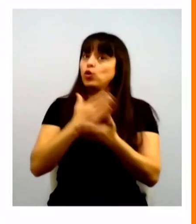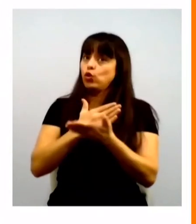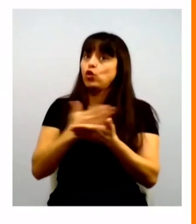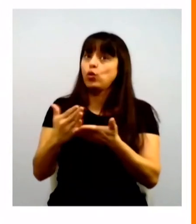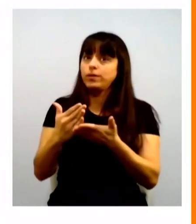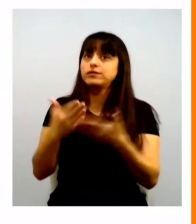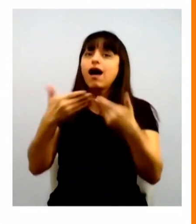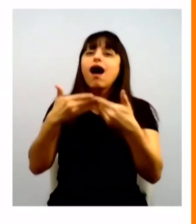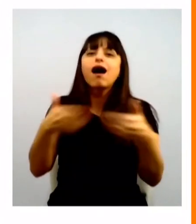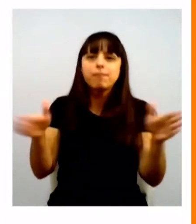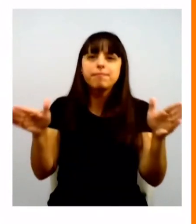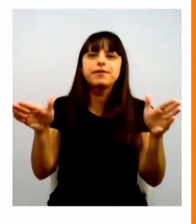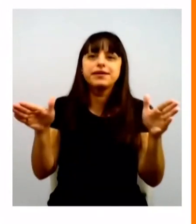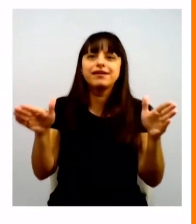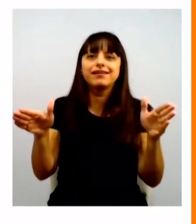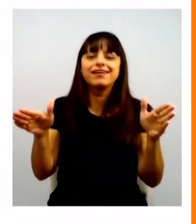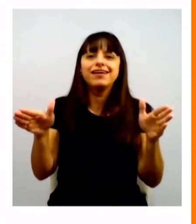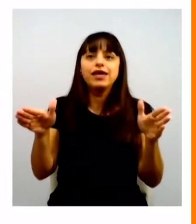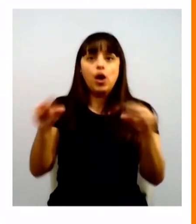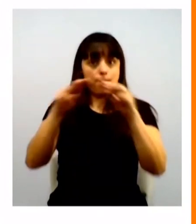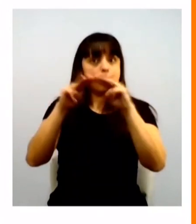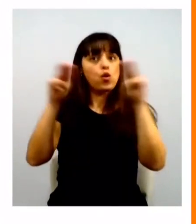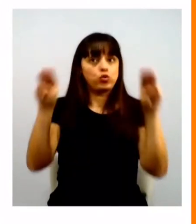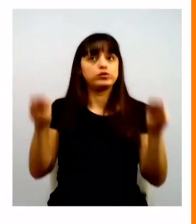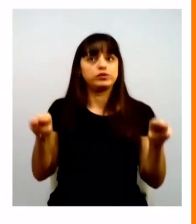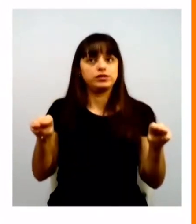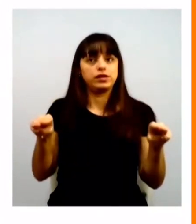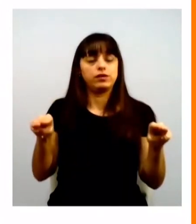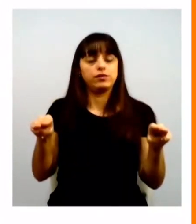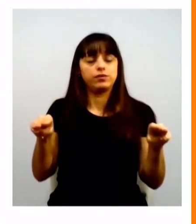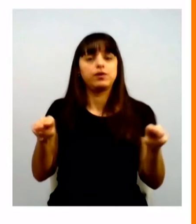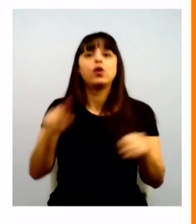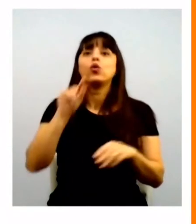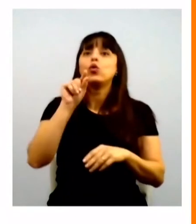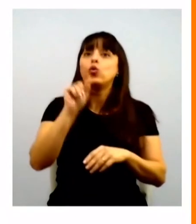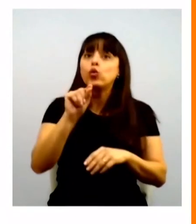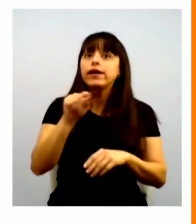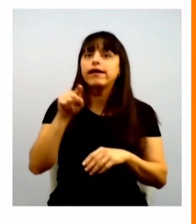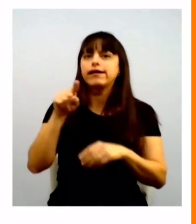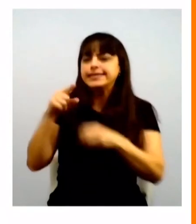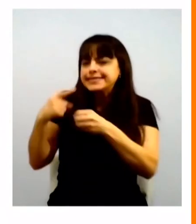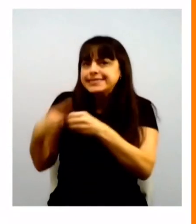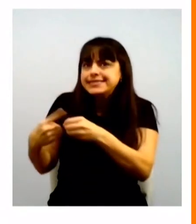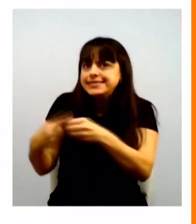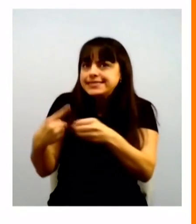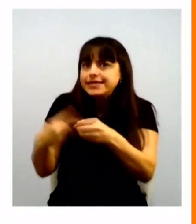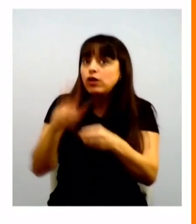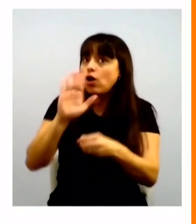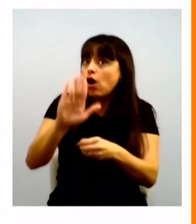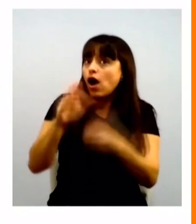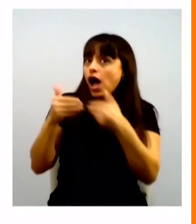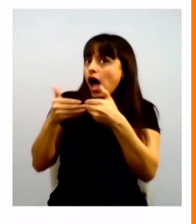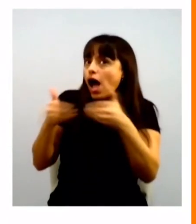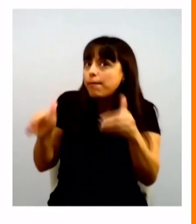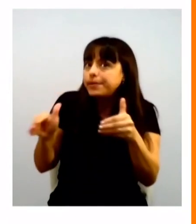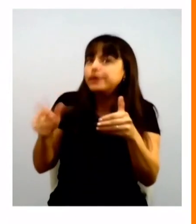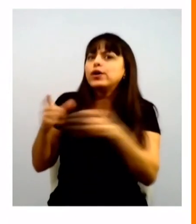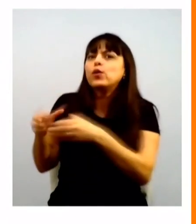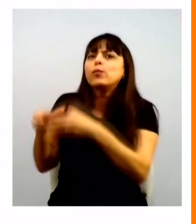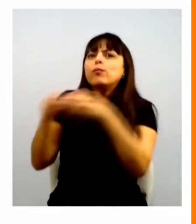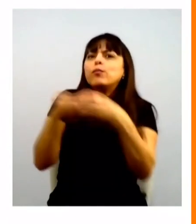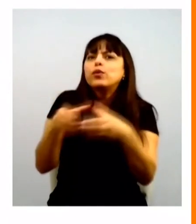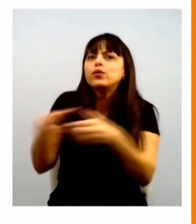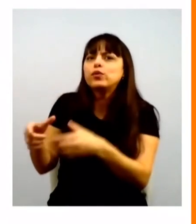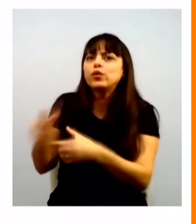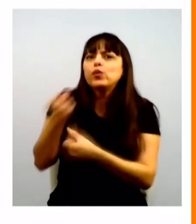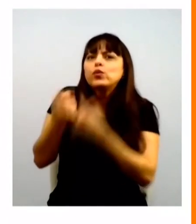mas foi graças aos municípios que disseram que abrimos os museus com pouca gente, mas começamos a abrir os